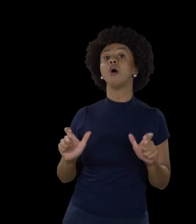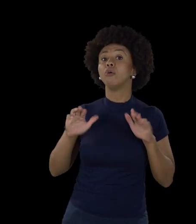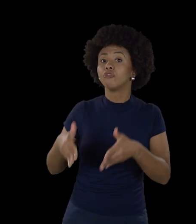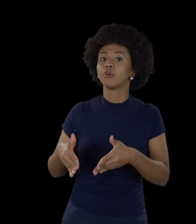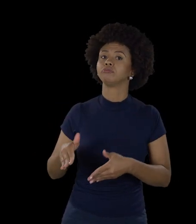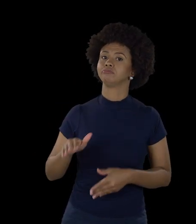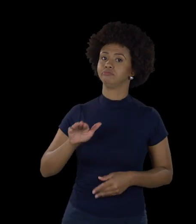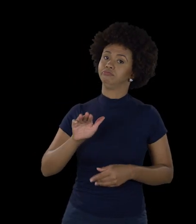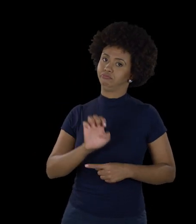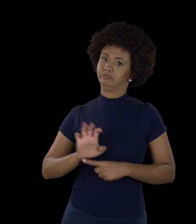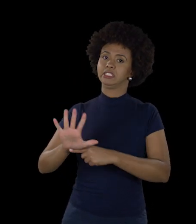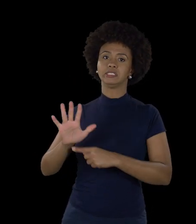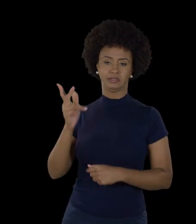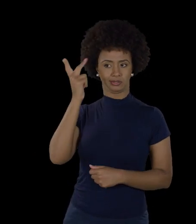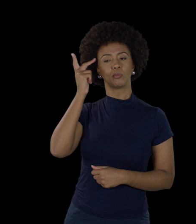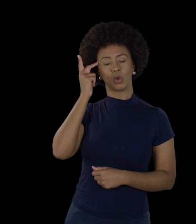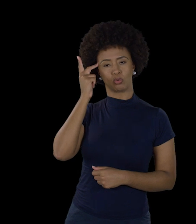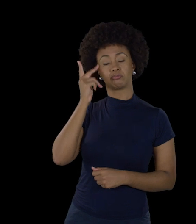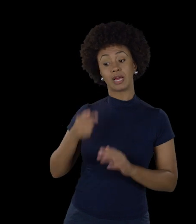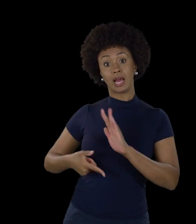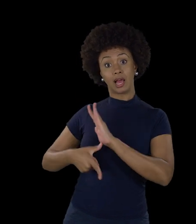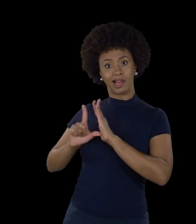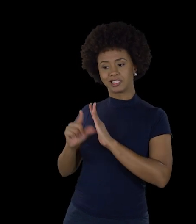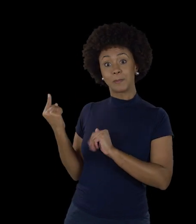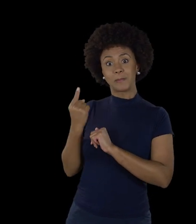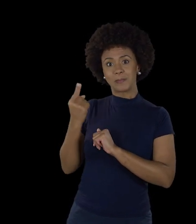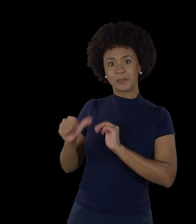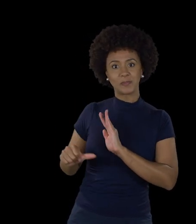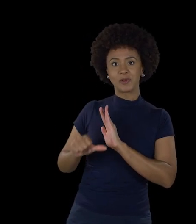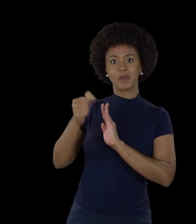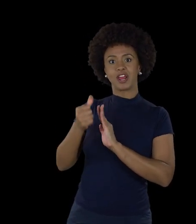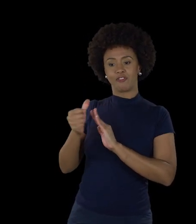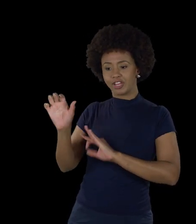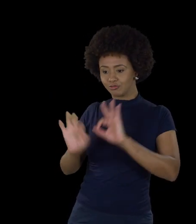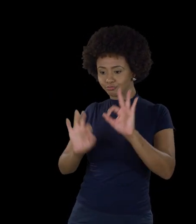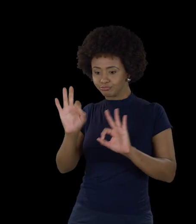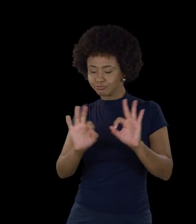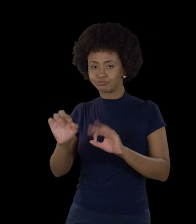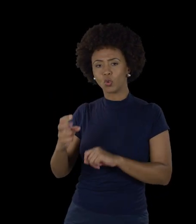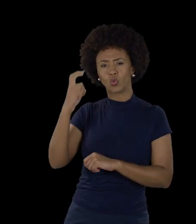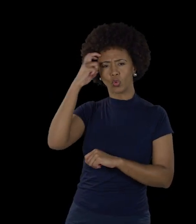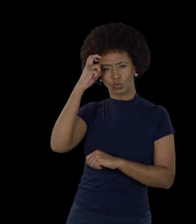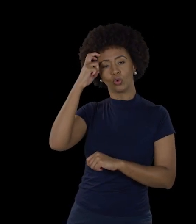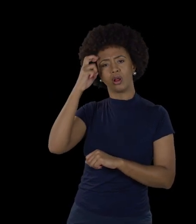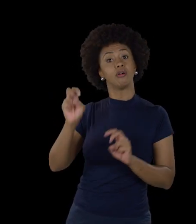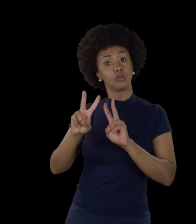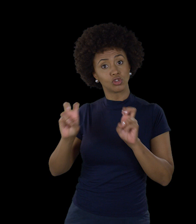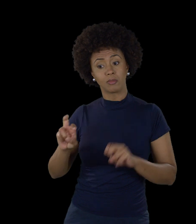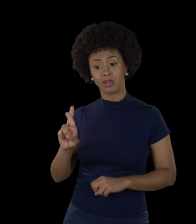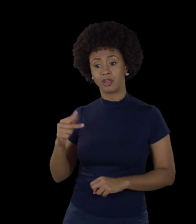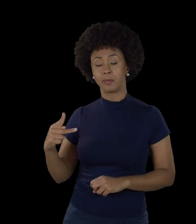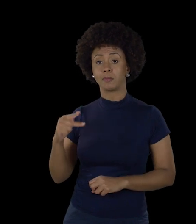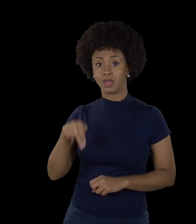nós realizamos um projeto cultural, o primeiro, na verdade, de uma série de iniciativas sobre as RPPNs no Brasil. Esse